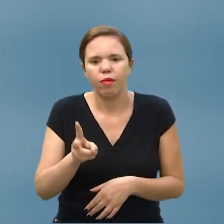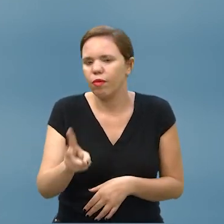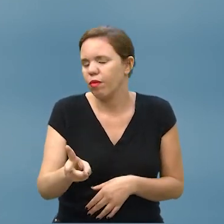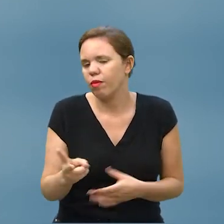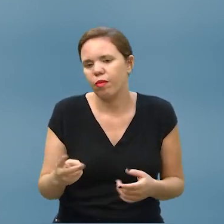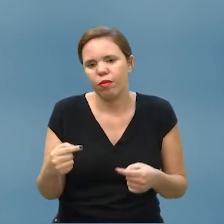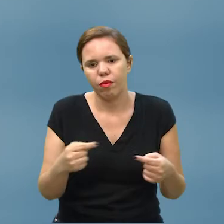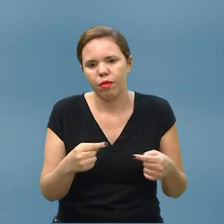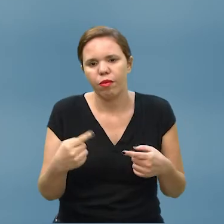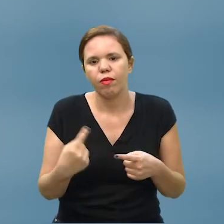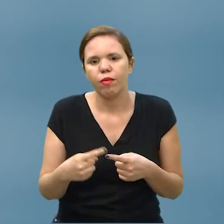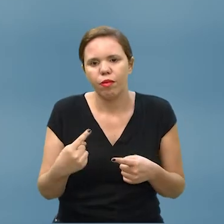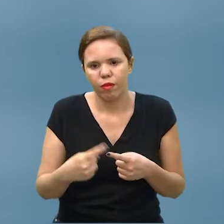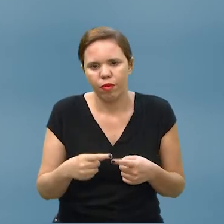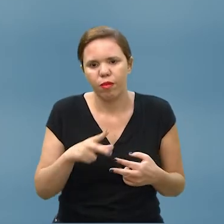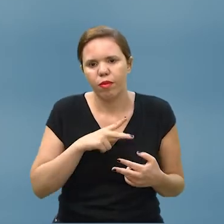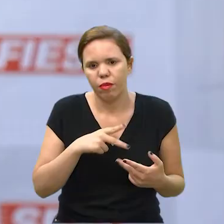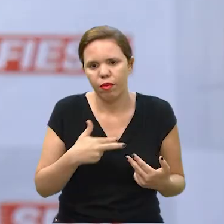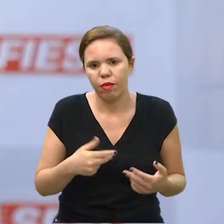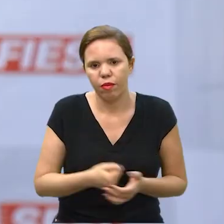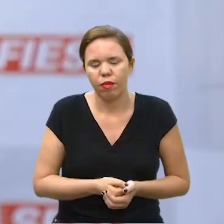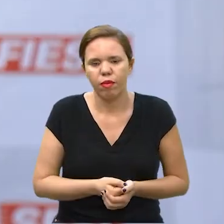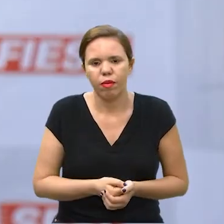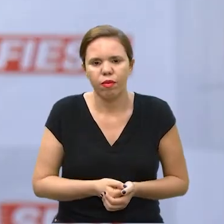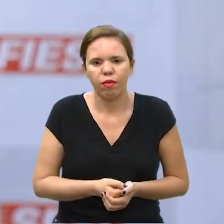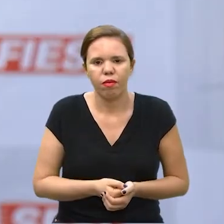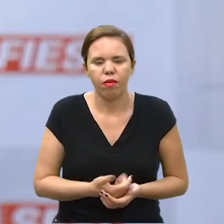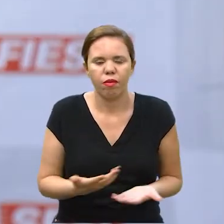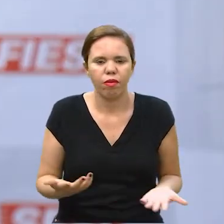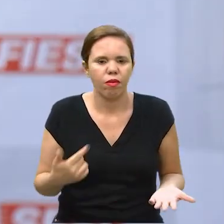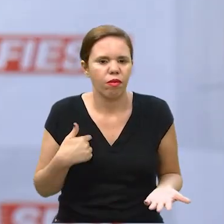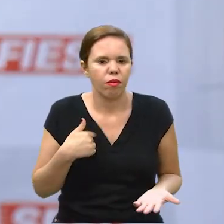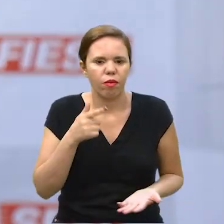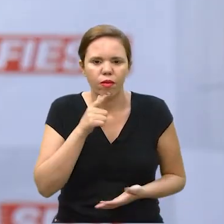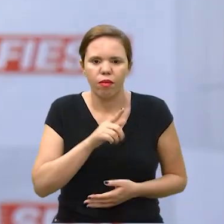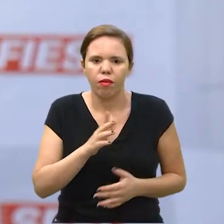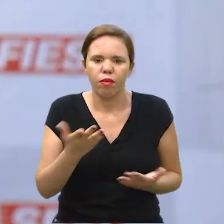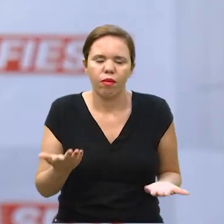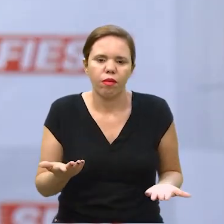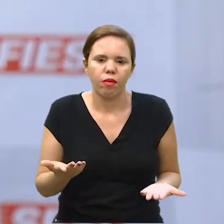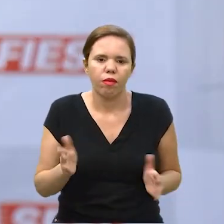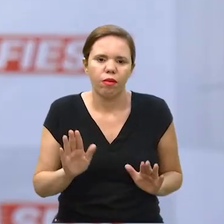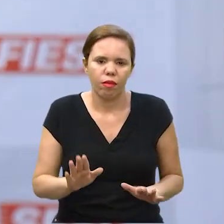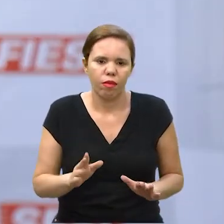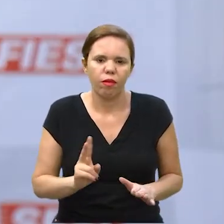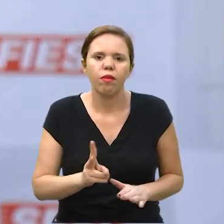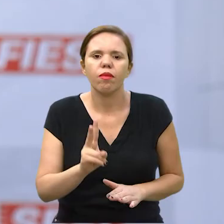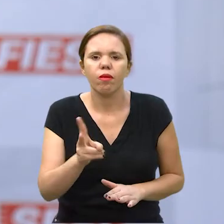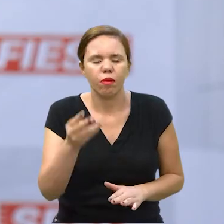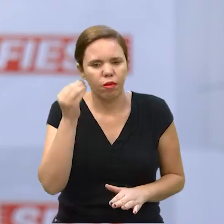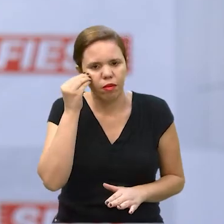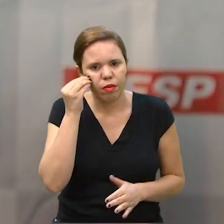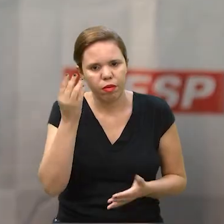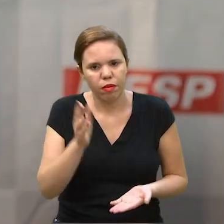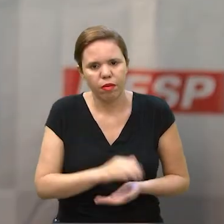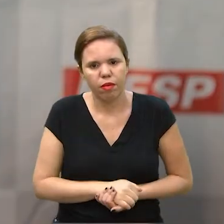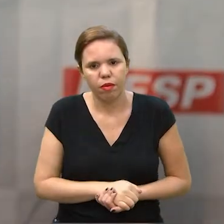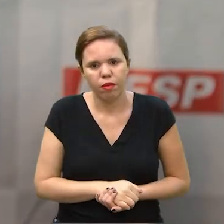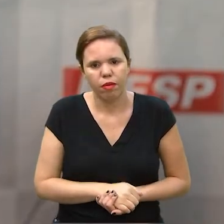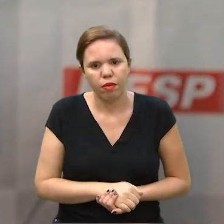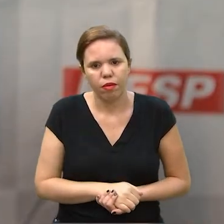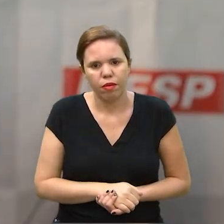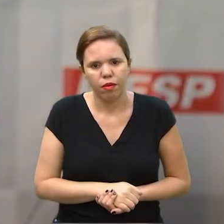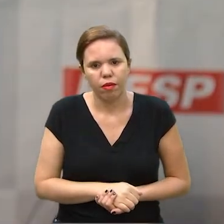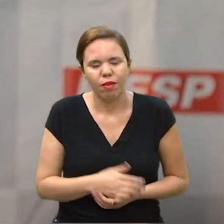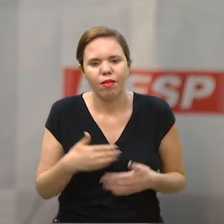na competição por questões pessoais. Que pena, né? Não foi dessa vez, mas continuarei tentando. Ai,